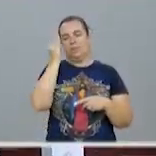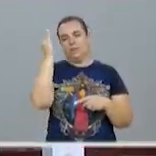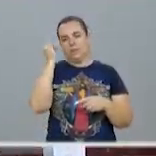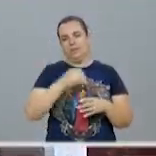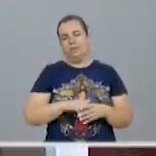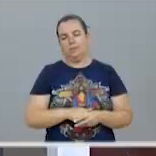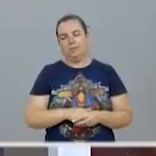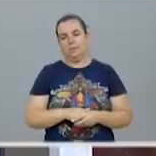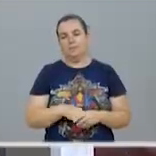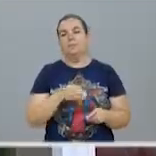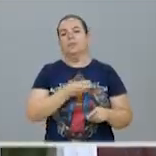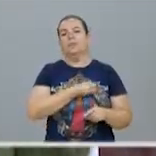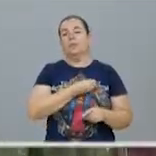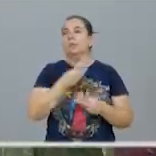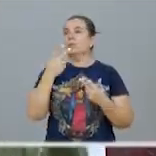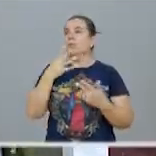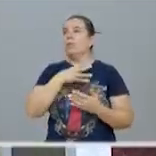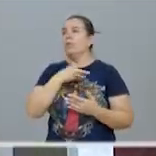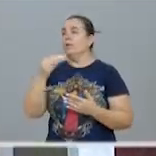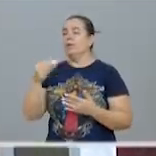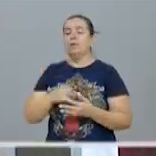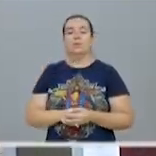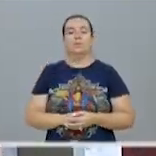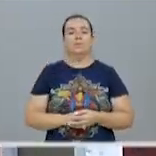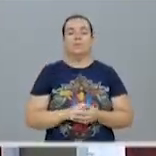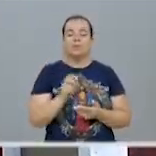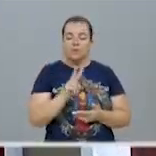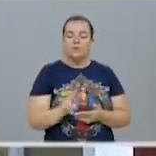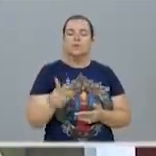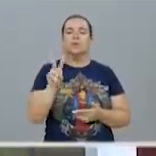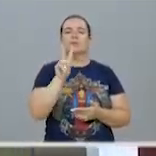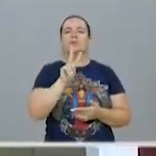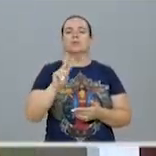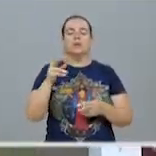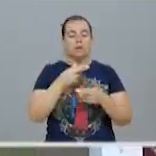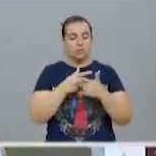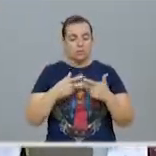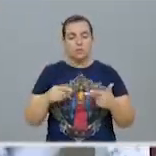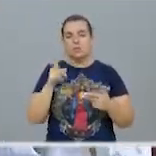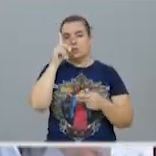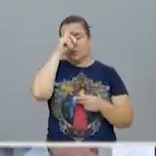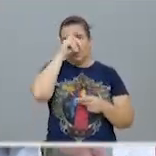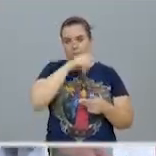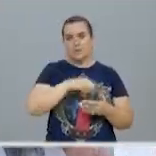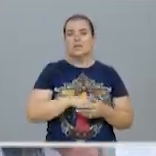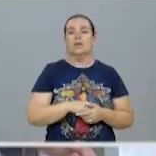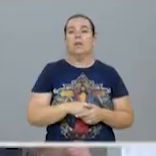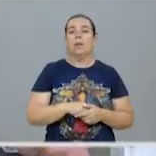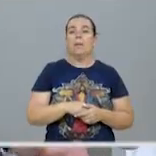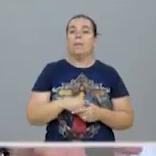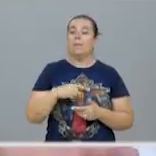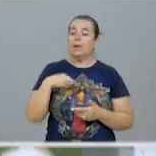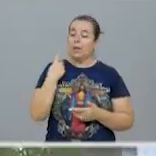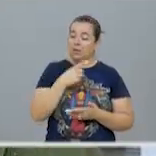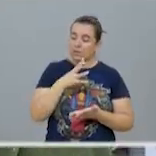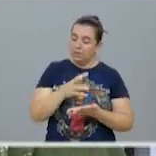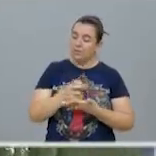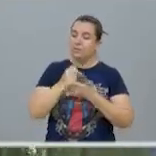o processo é vencer aquilo que é um obstáculo da nossa salvação.